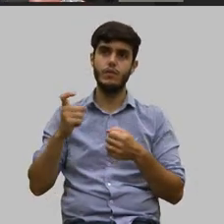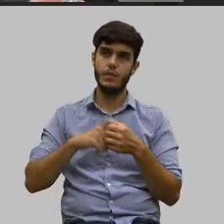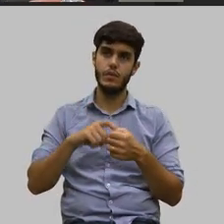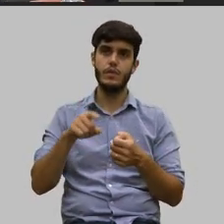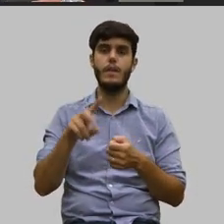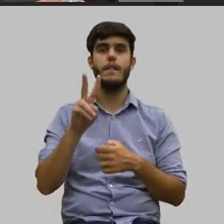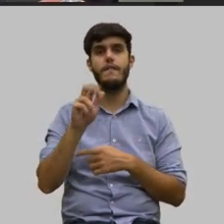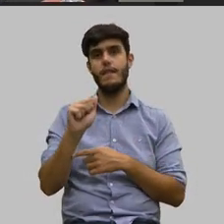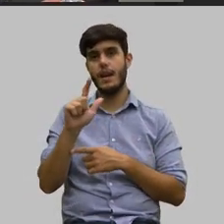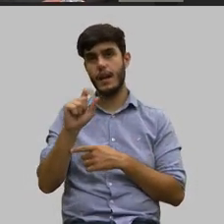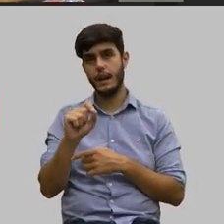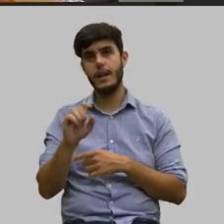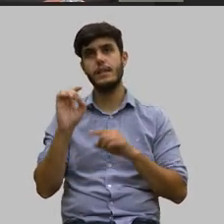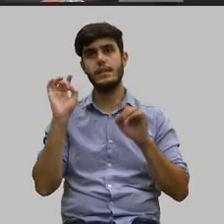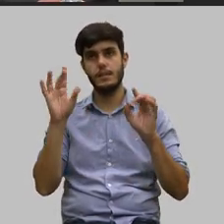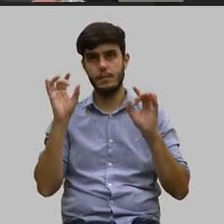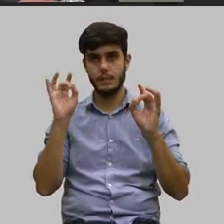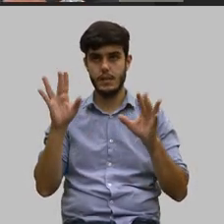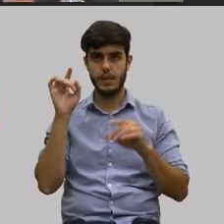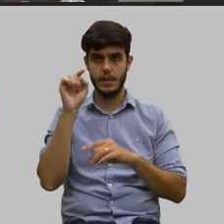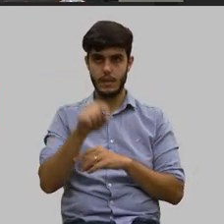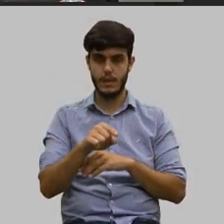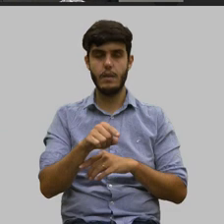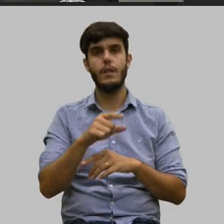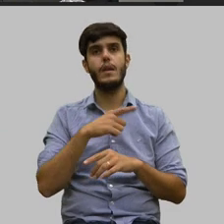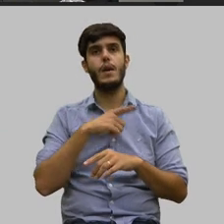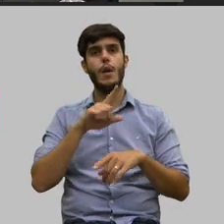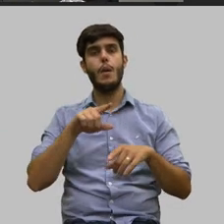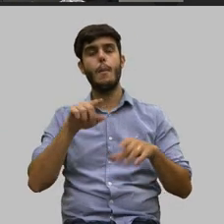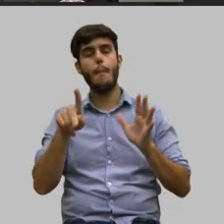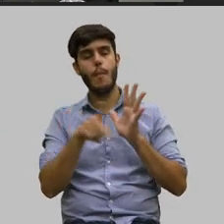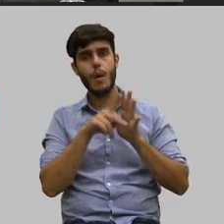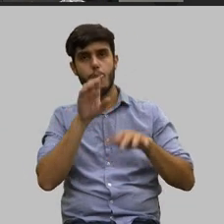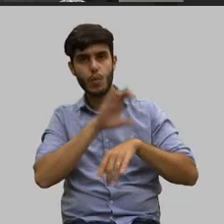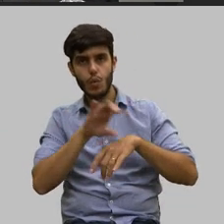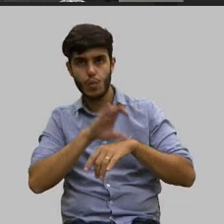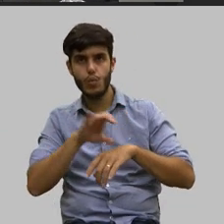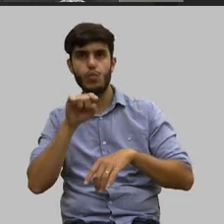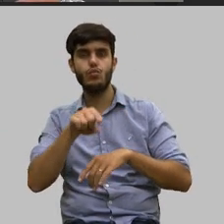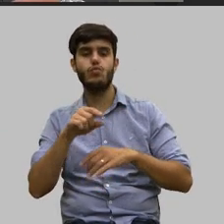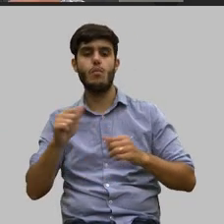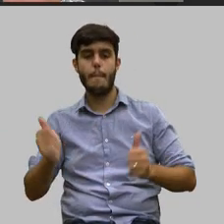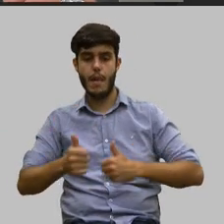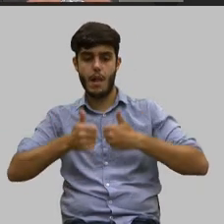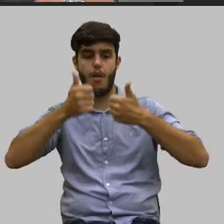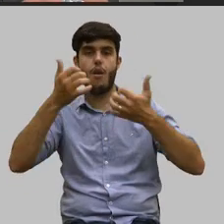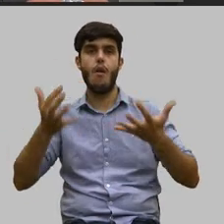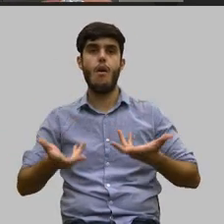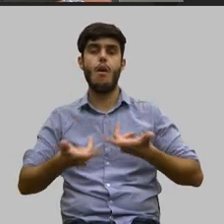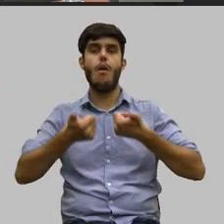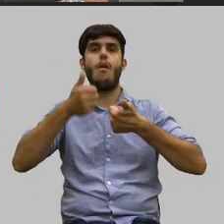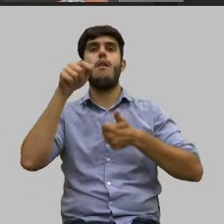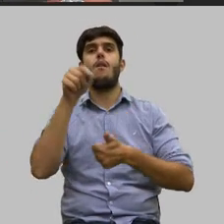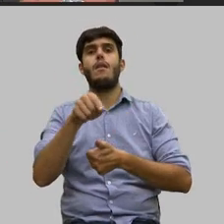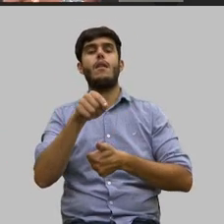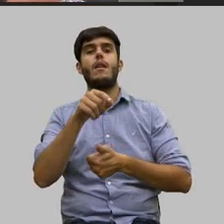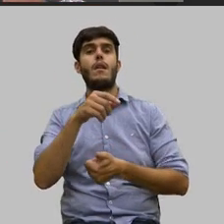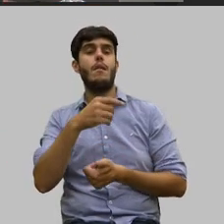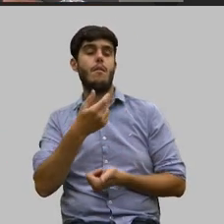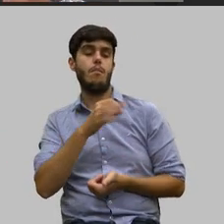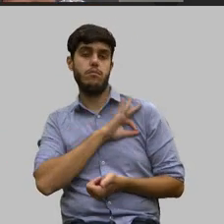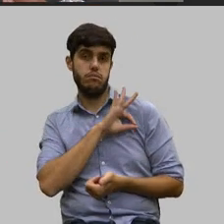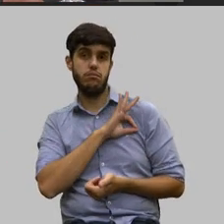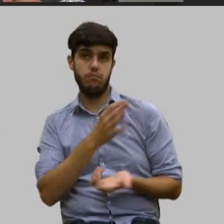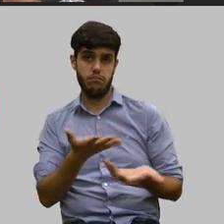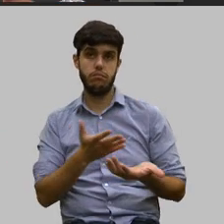especialistas no curso de habilitação de Oficiais é uma forma de valorização de Praças também não vai mudar muito a questão